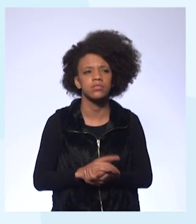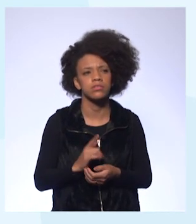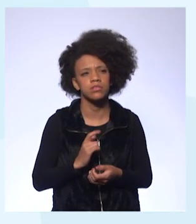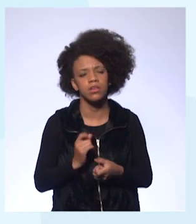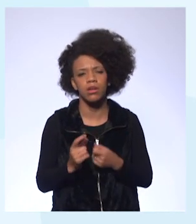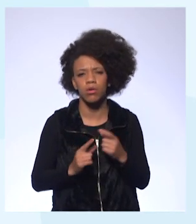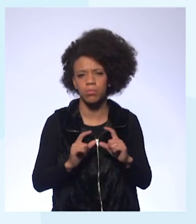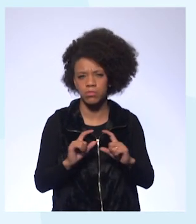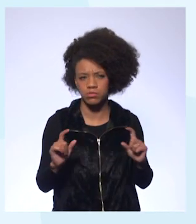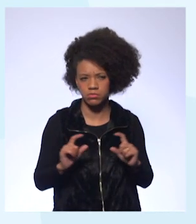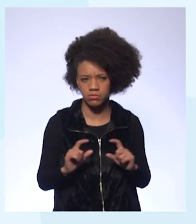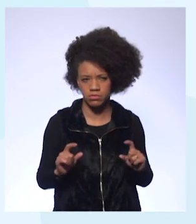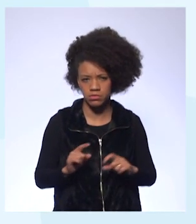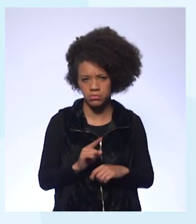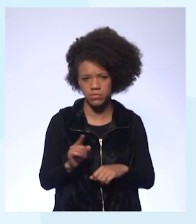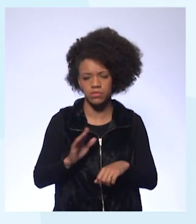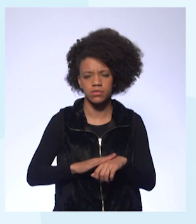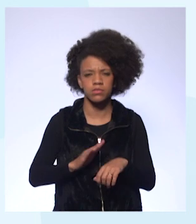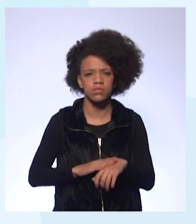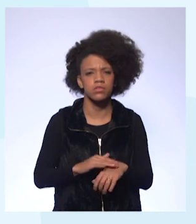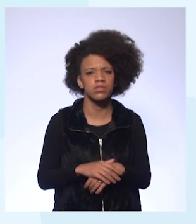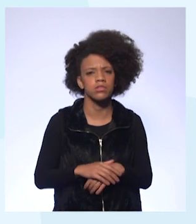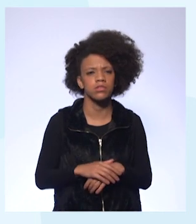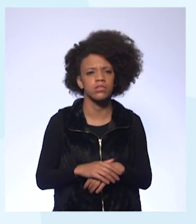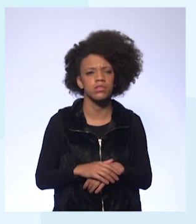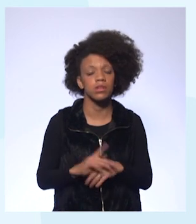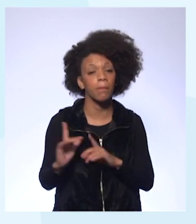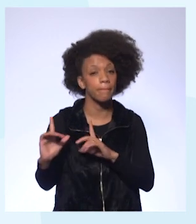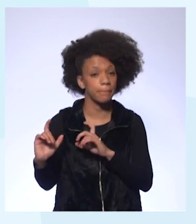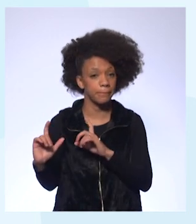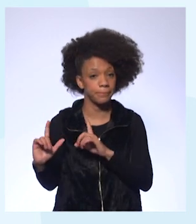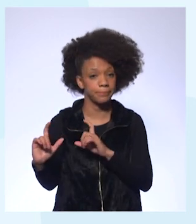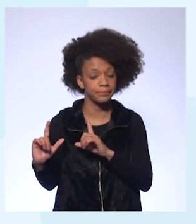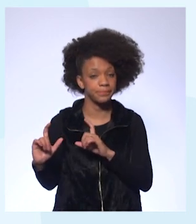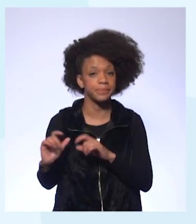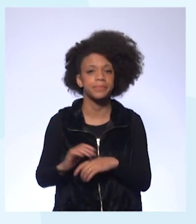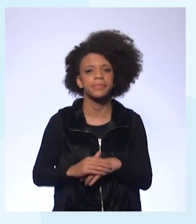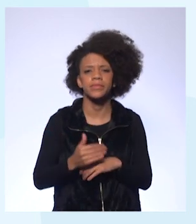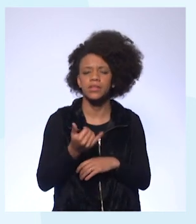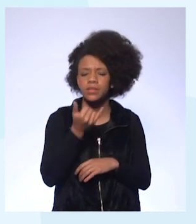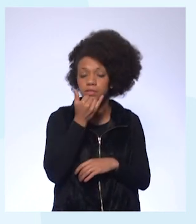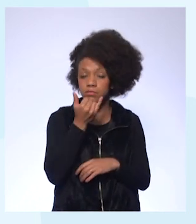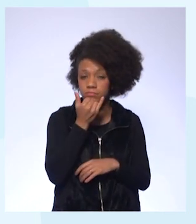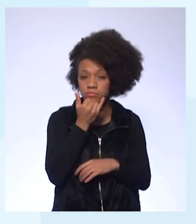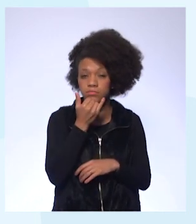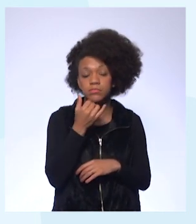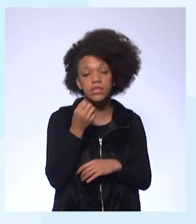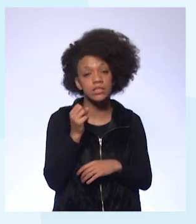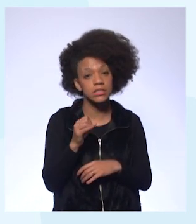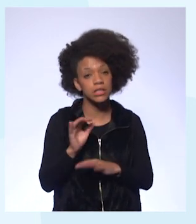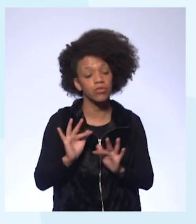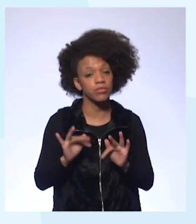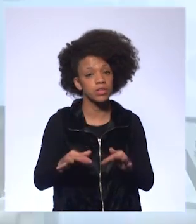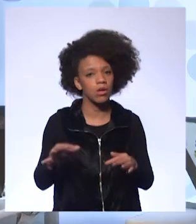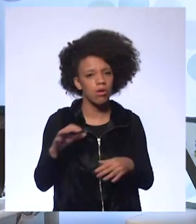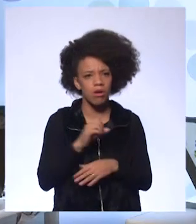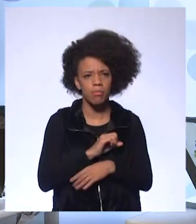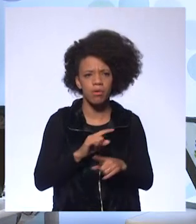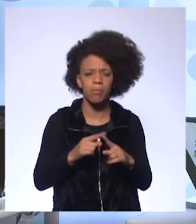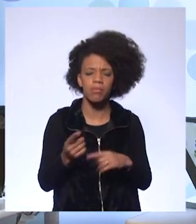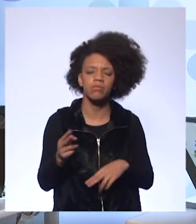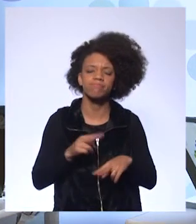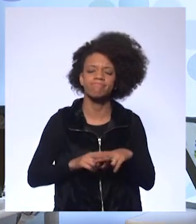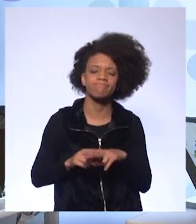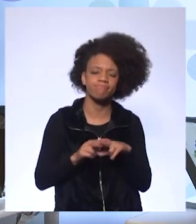tem mais algumas frases para vocês fazerem bem o print a gente vai desculpa se ficou o finalzinho meio corrido mas a gente